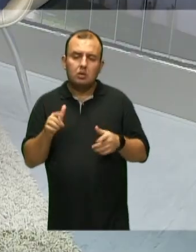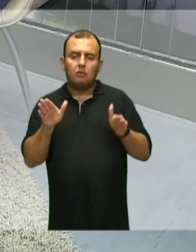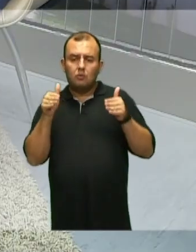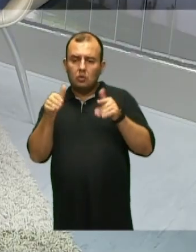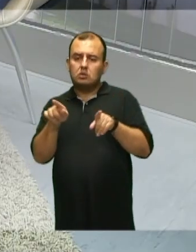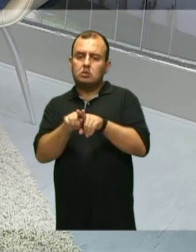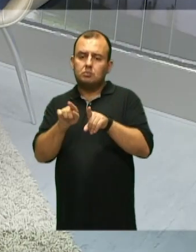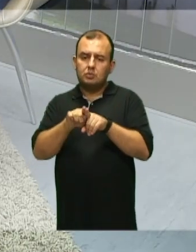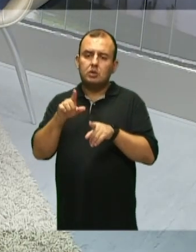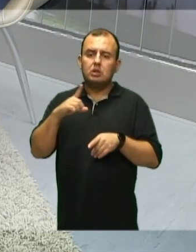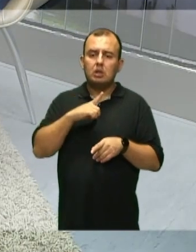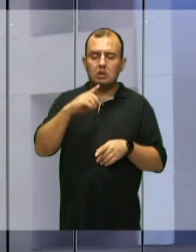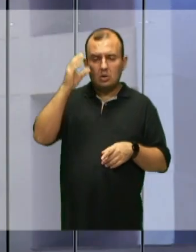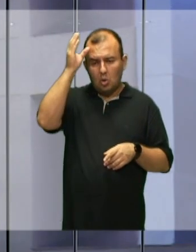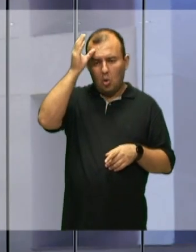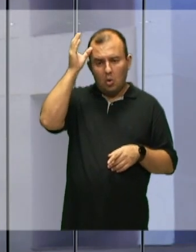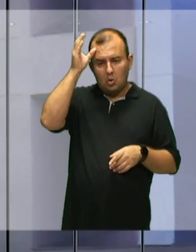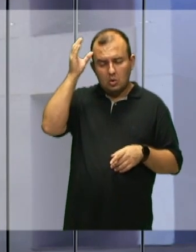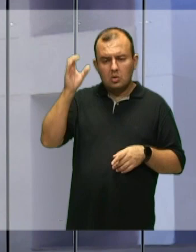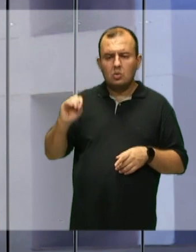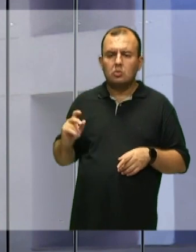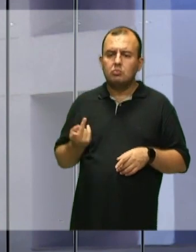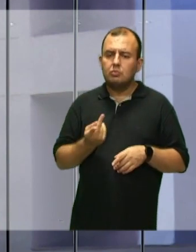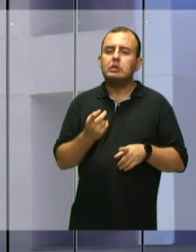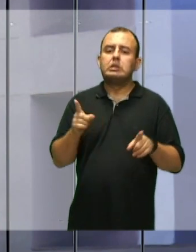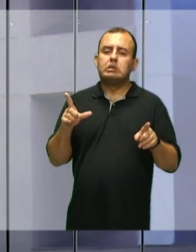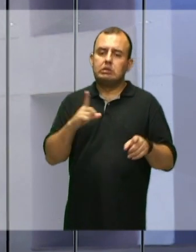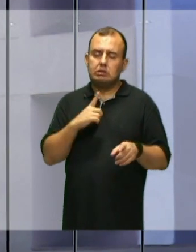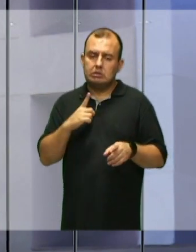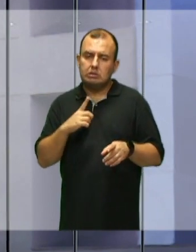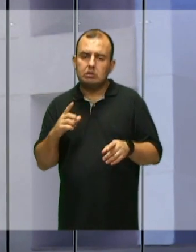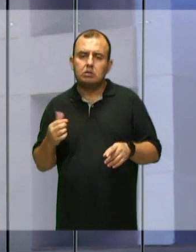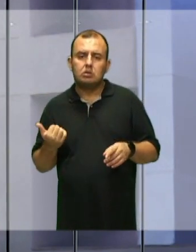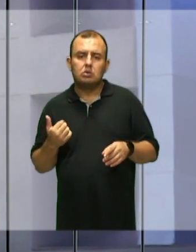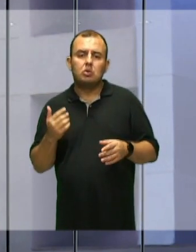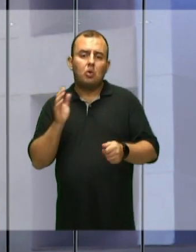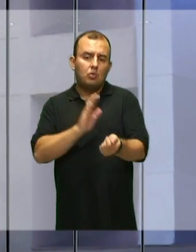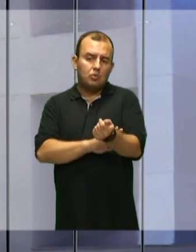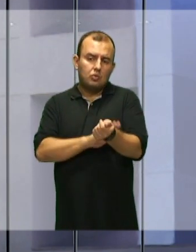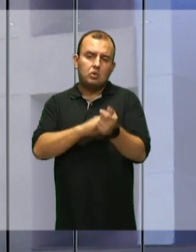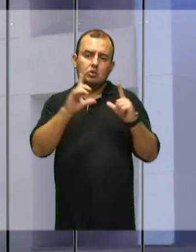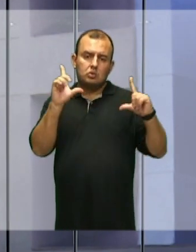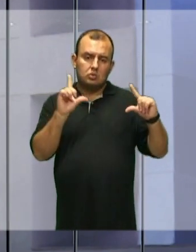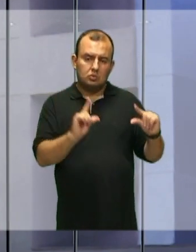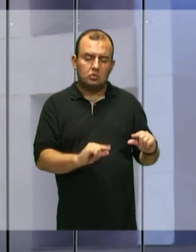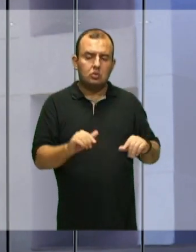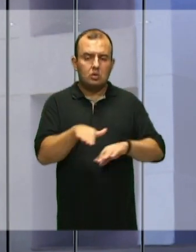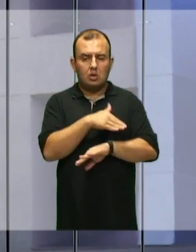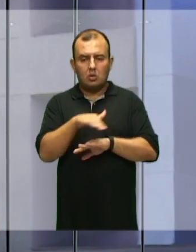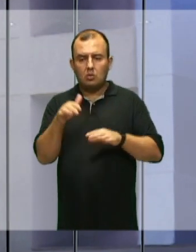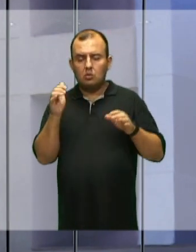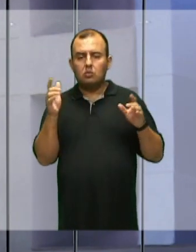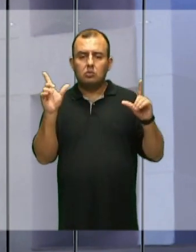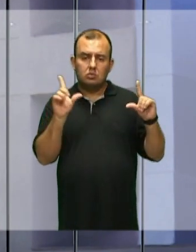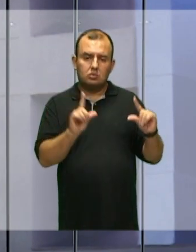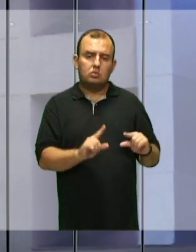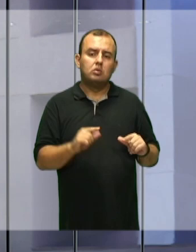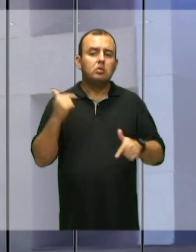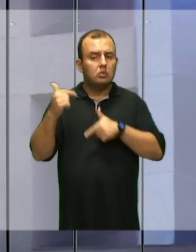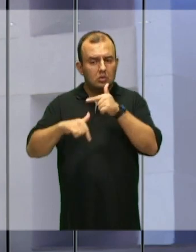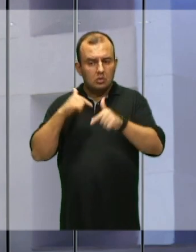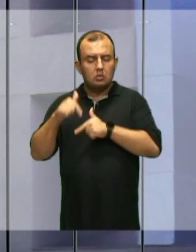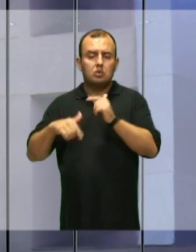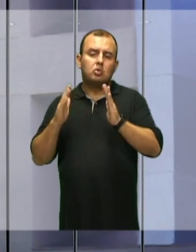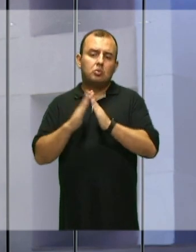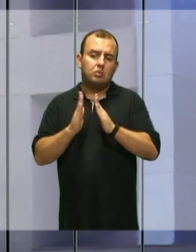conscientizar essas pessoas que elas podem ter uma outra oportunidade que elas podem deixar do vício que elas podem deixar da rua que elas podem sim amanhã ter um emprego ter